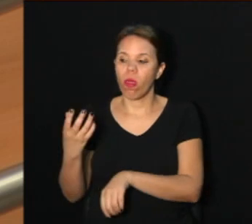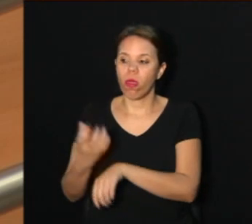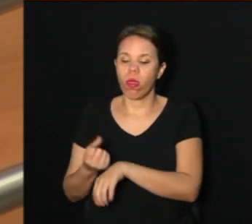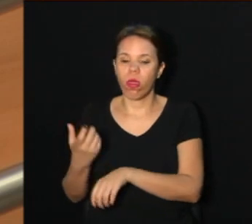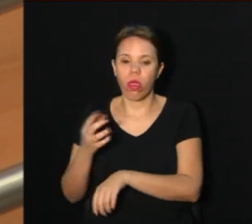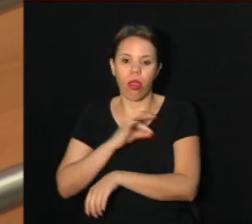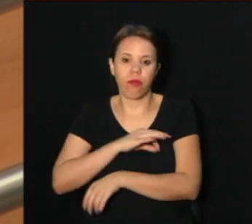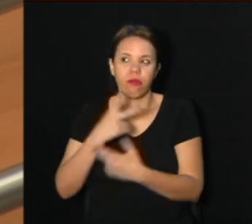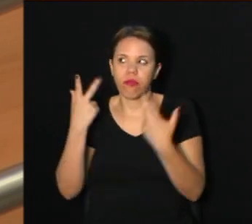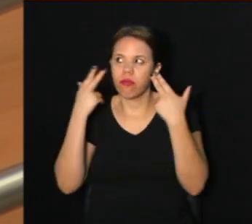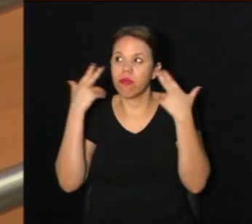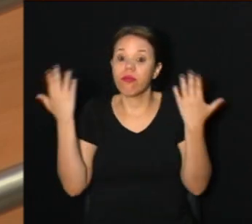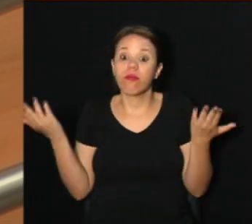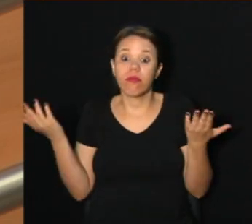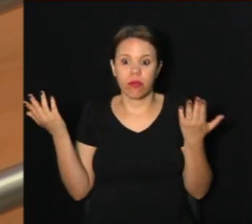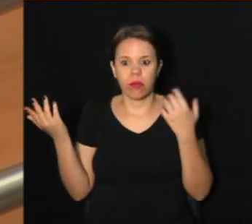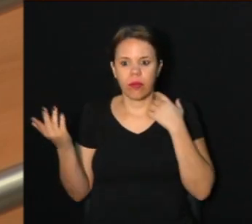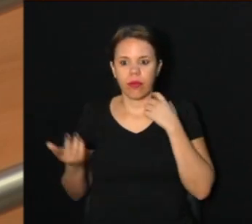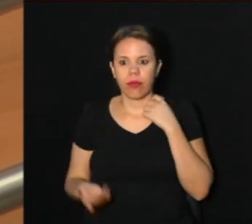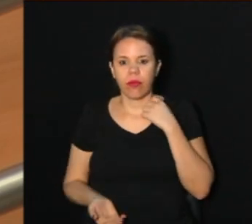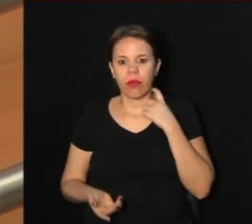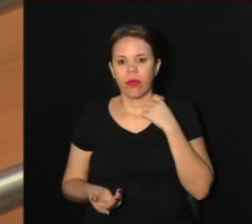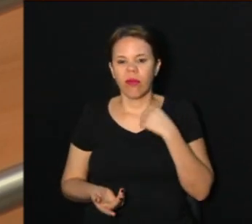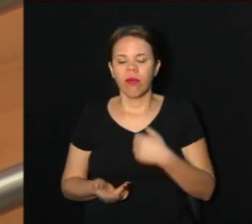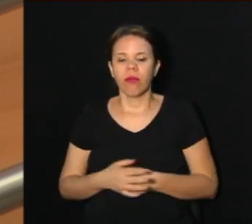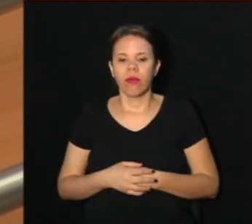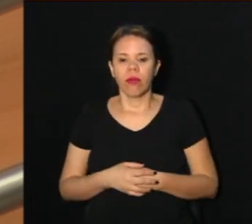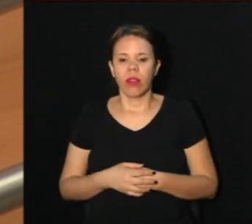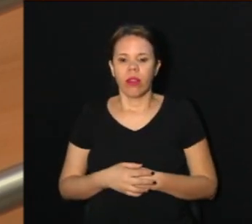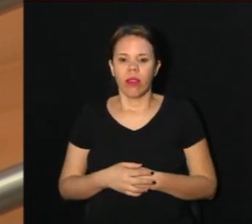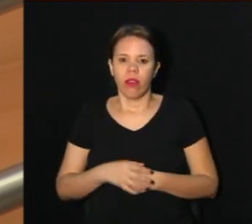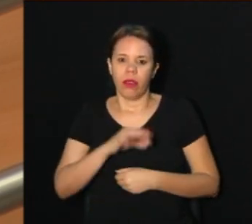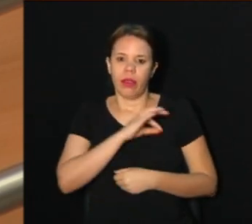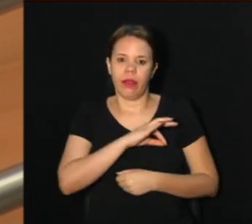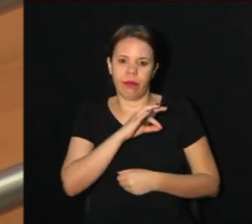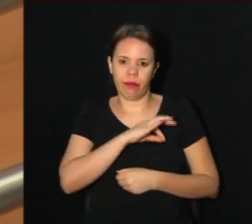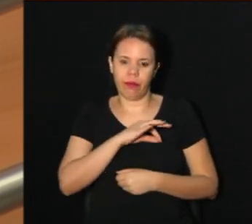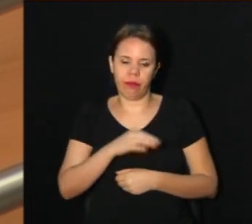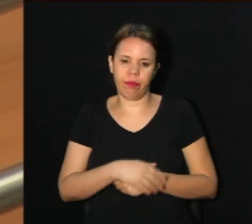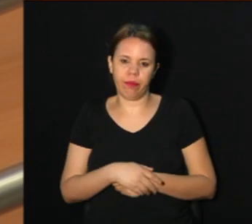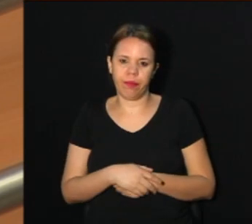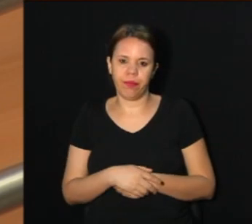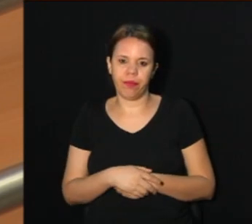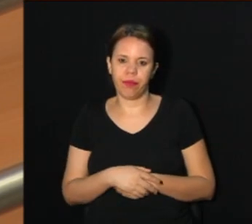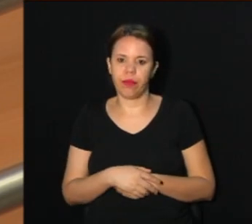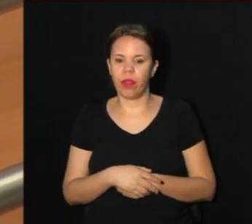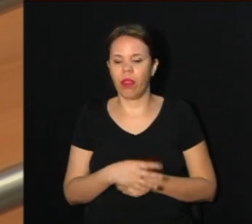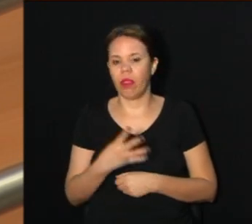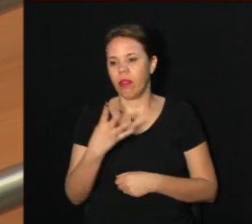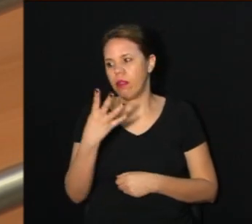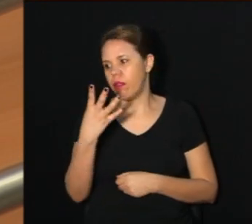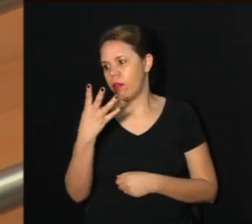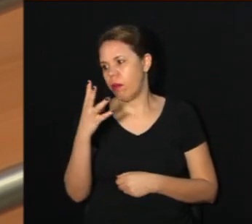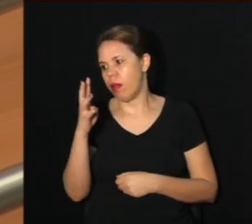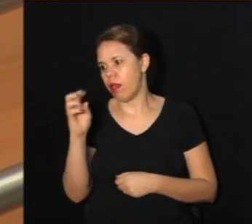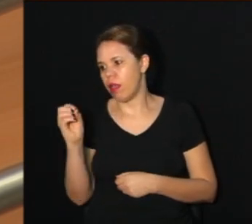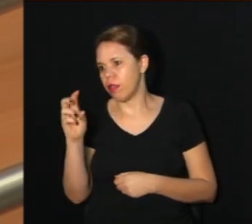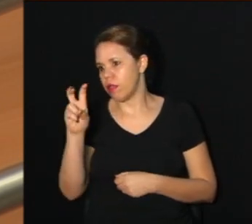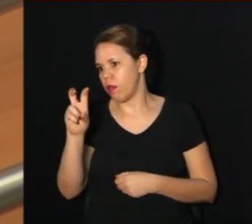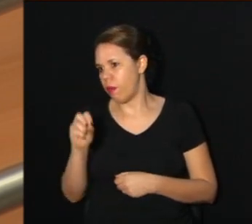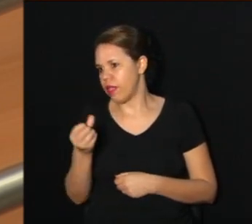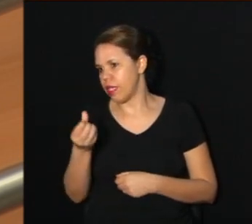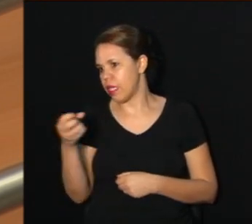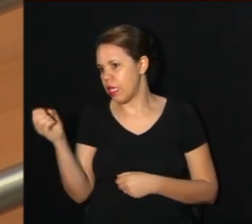sucumbência. Aí é óbvio, ululante, que o salário chega a 40, 50, 60 mil, que ainda restam